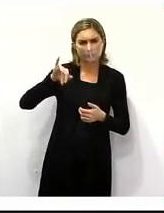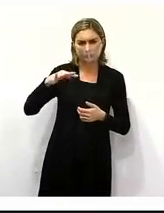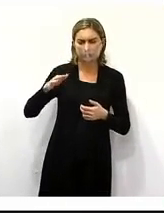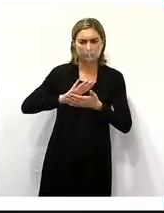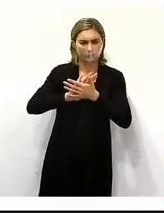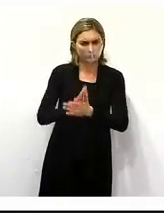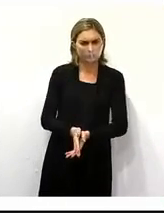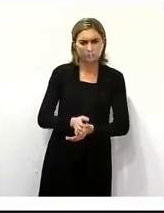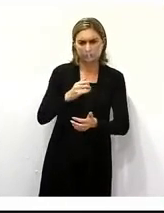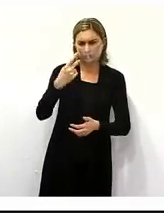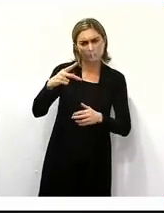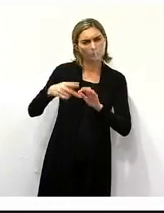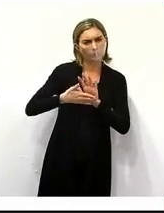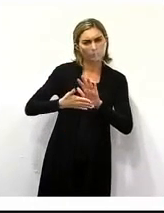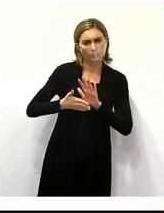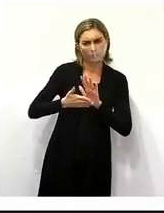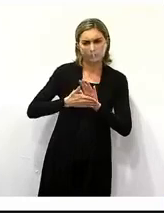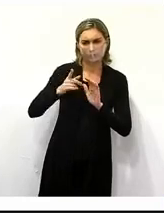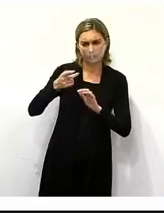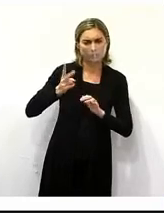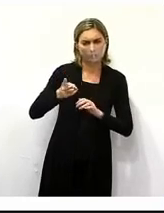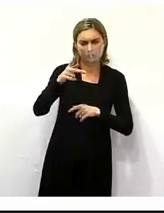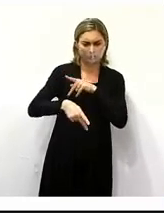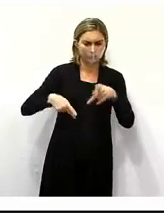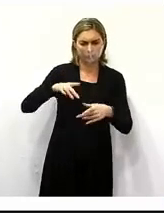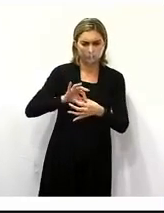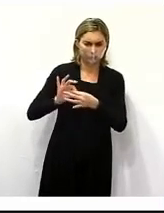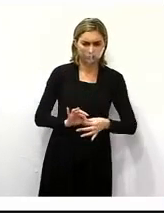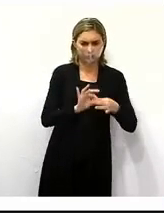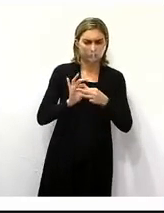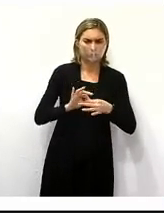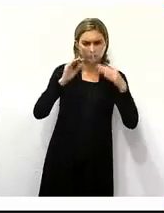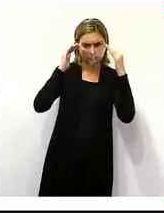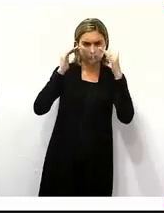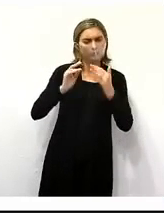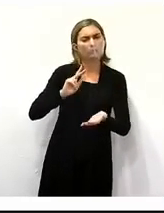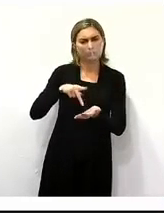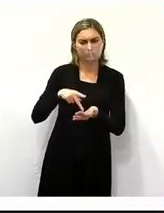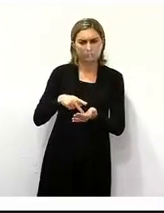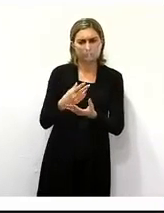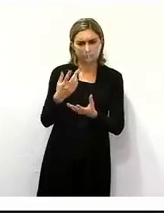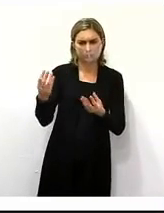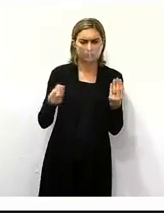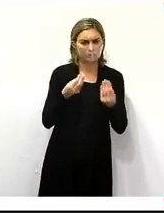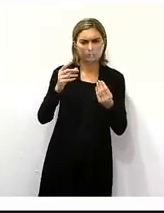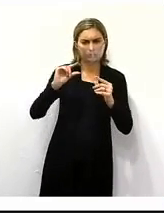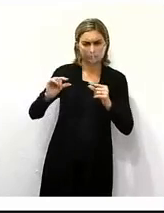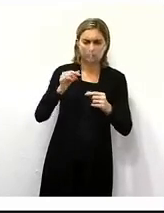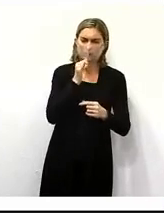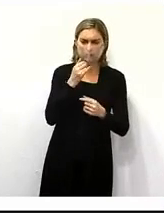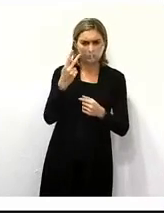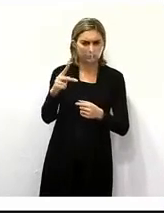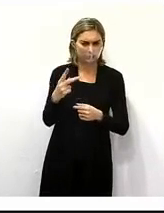cruel, se seu propósito é manter o povo unido e leal. De fato, com uns poucos